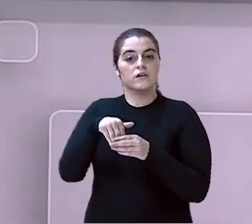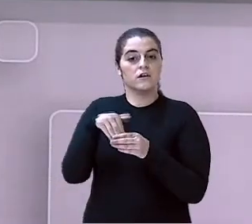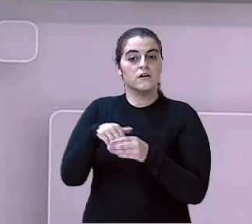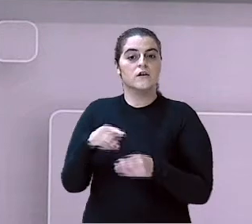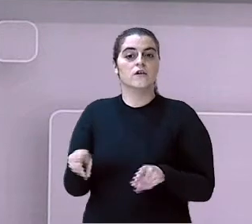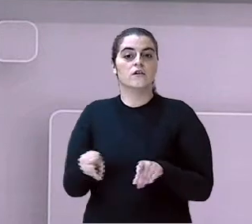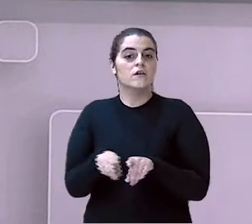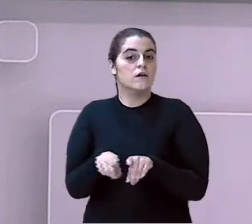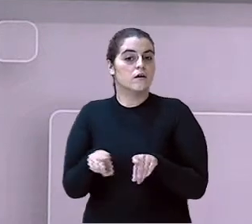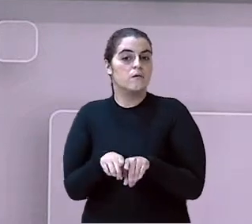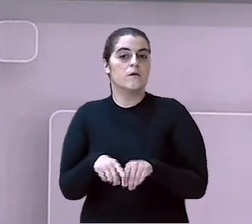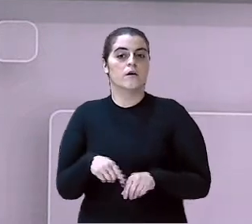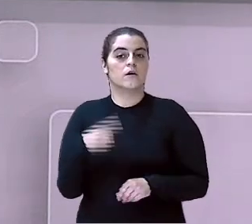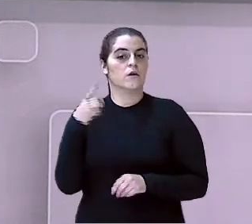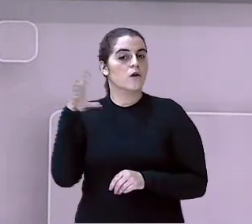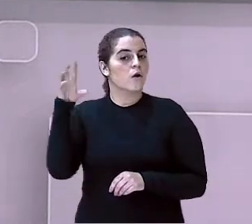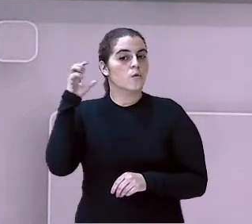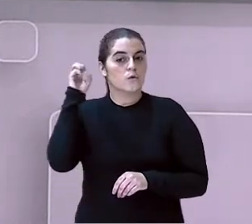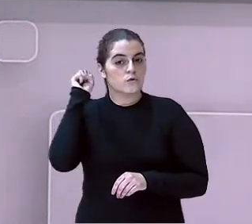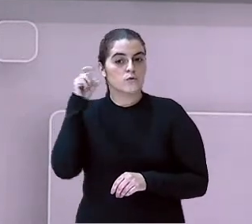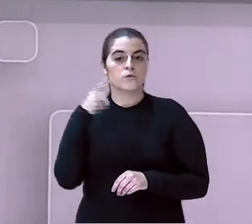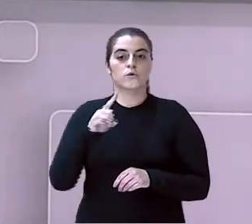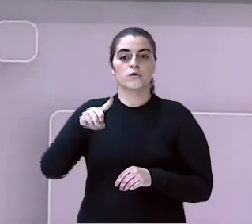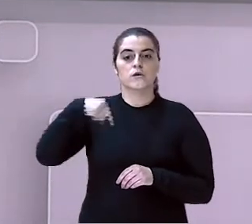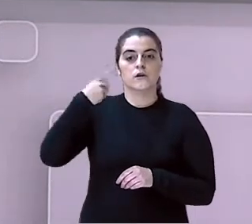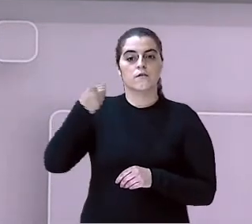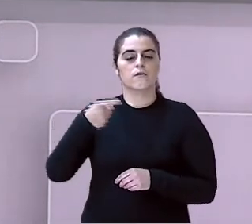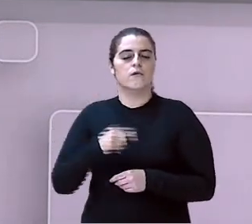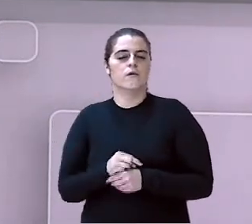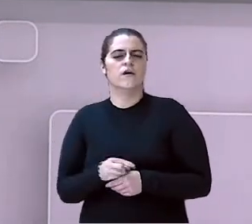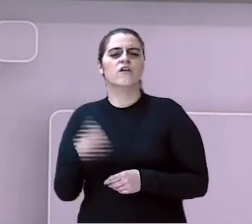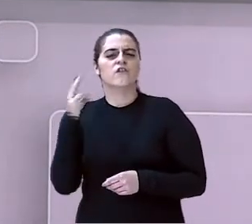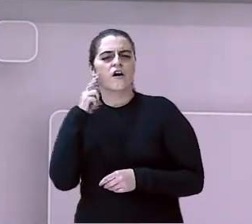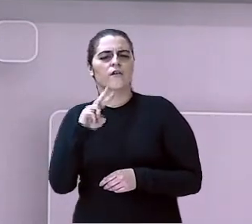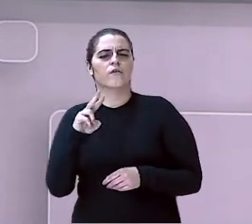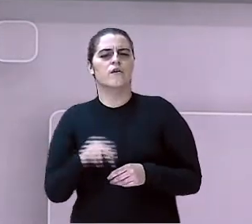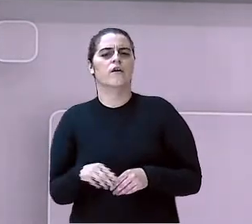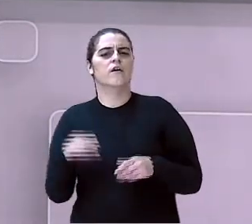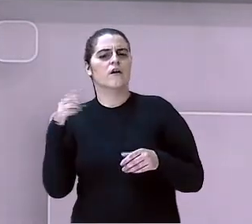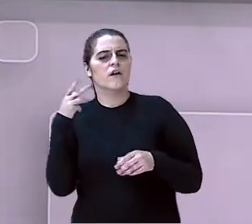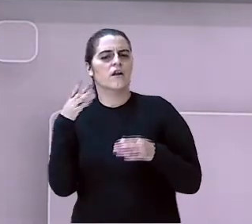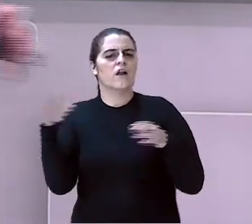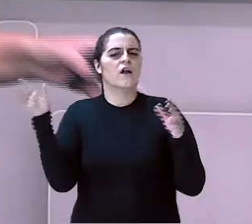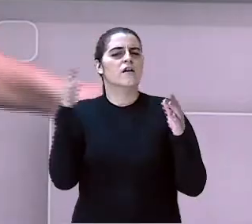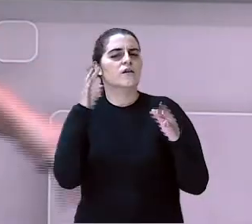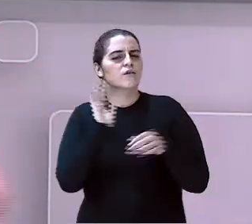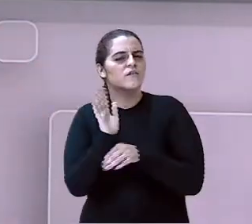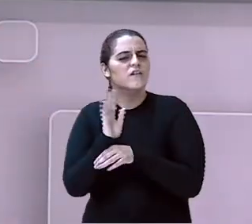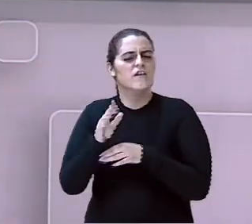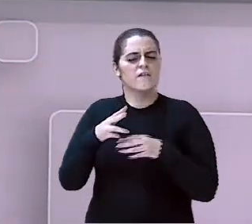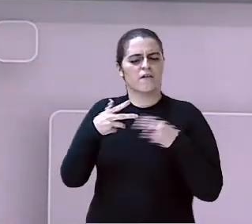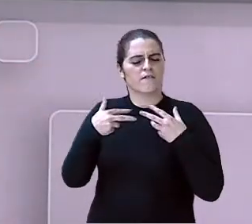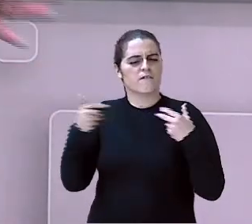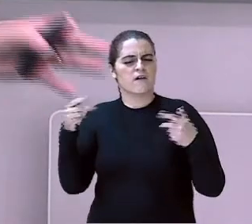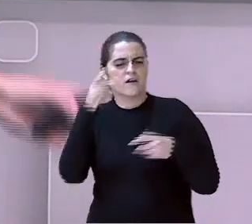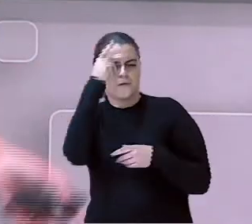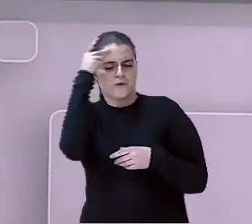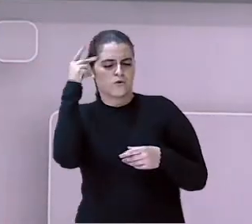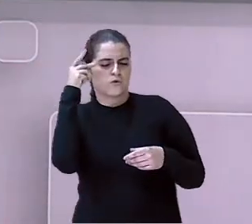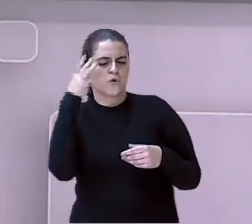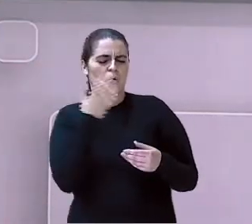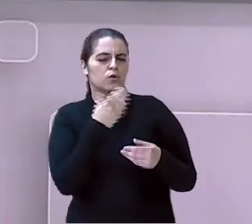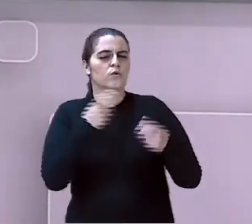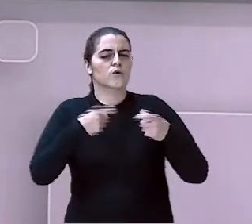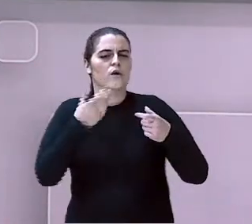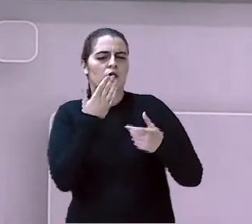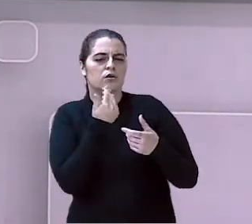ouvir o que está acontecendo lá fora. Quem aí já foi lá no cinema do shopping? O shopping cheio de gente, a praça de alimentação